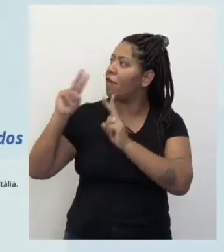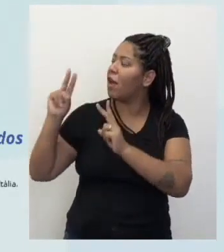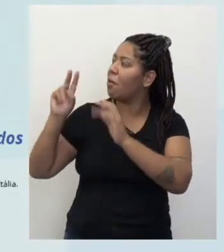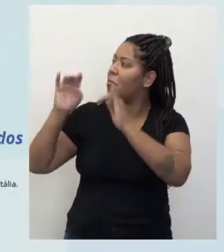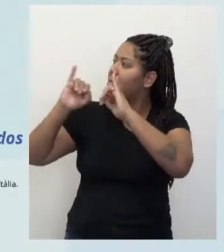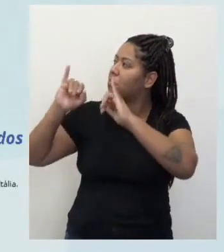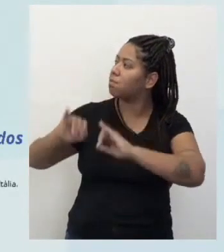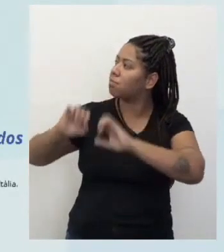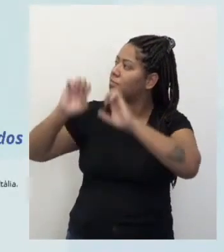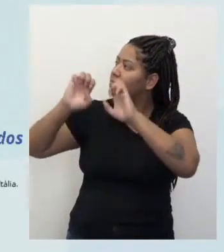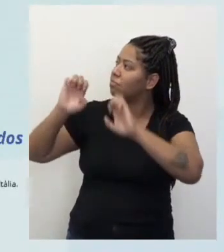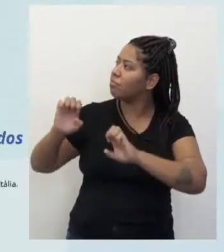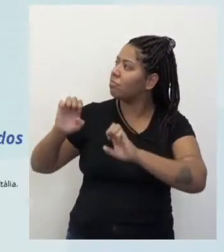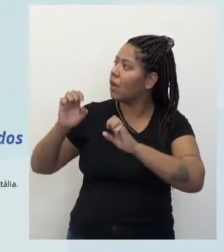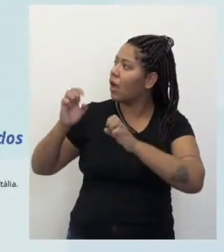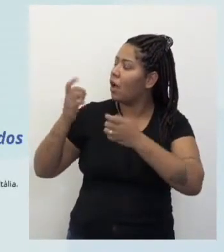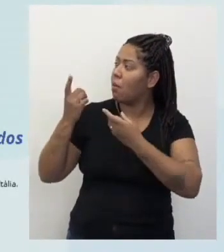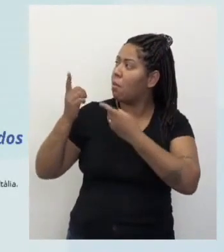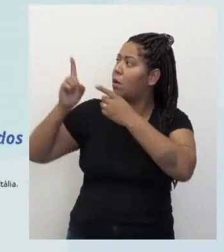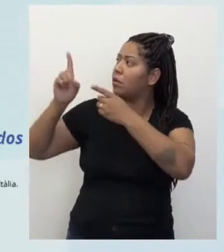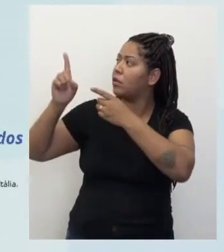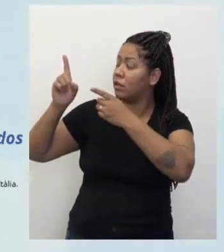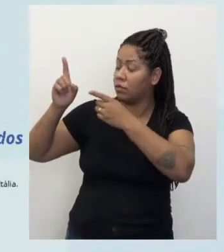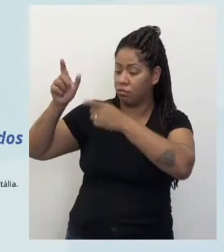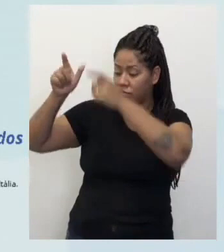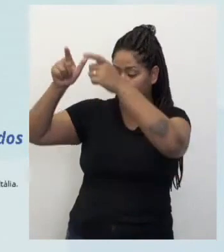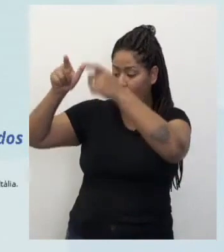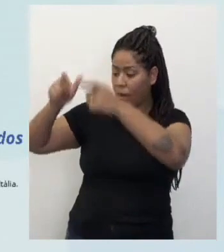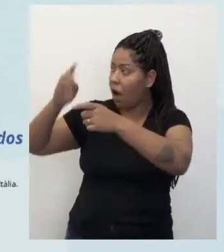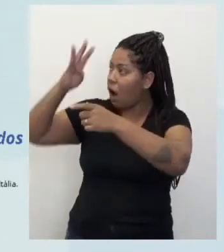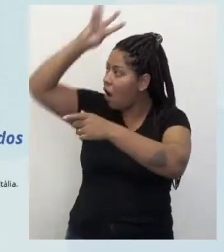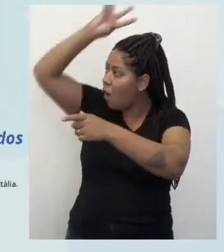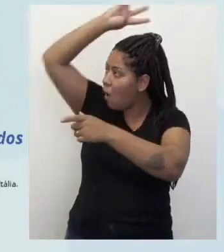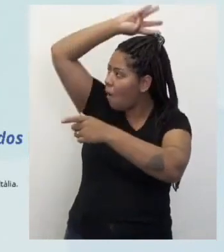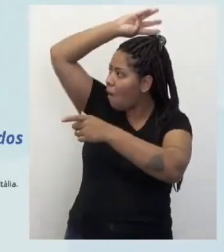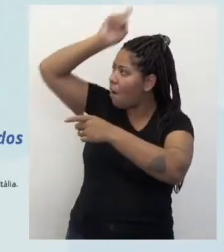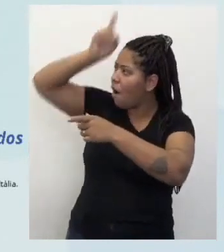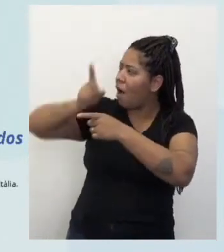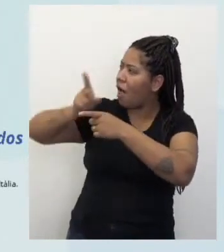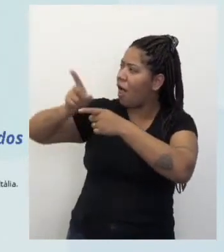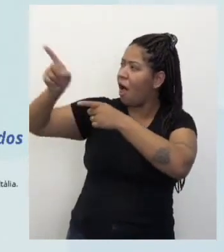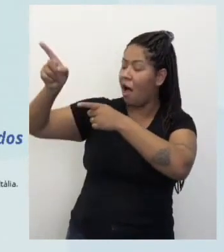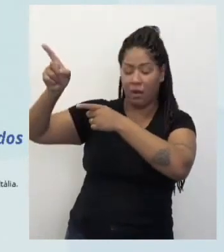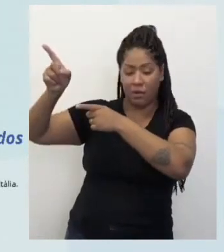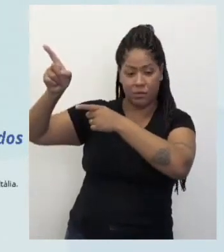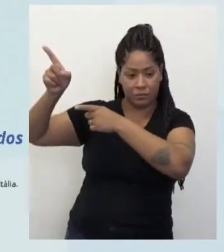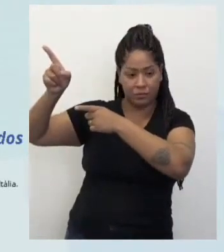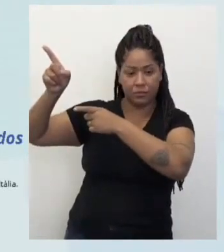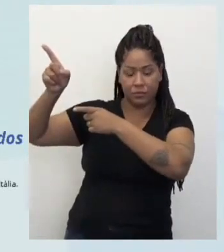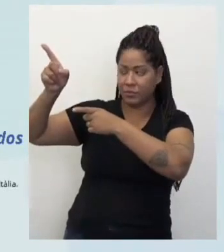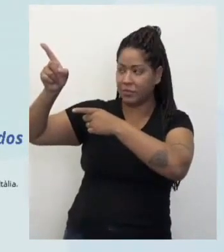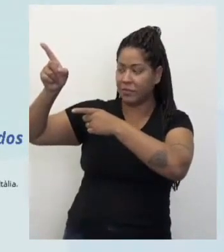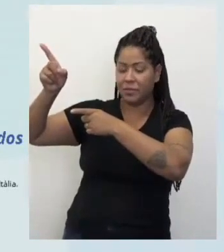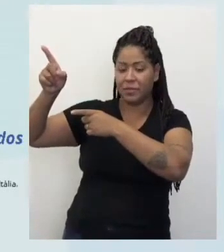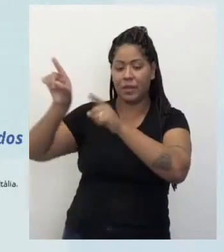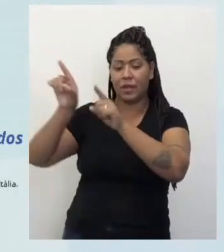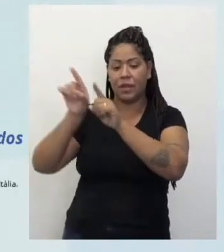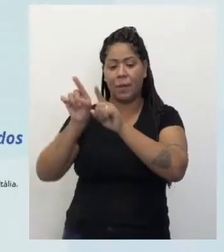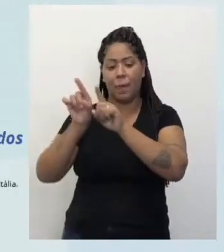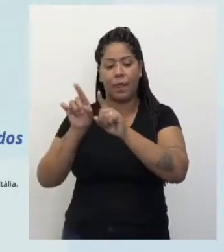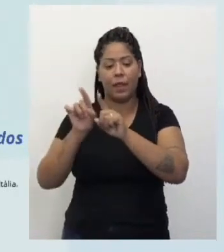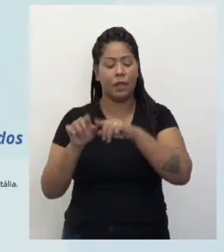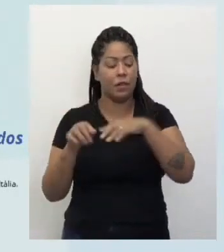né, apontando a direção de Roma, para onde Roma deve seguir, né? E do outro lado, do lado direito, nós temos